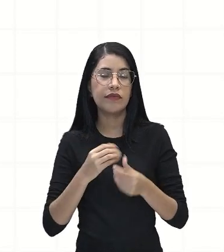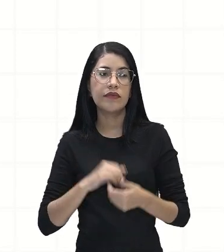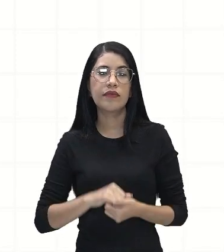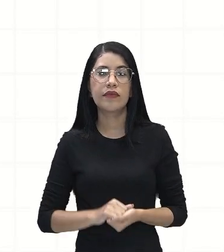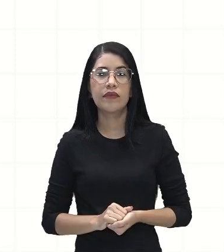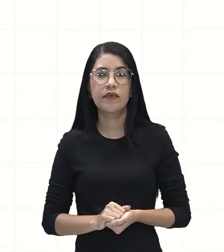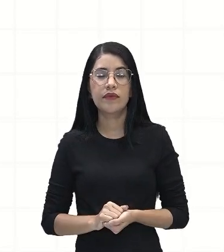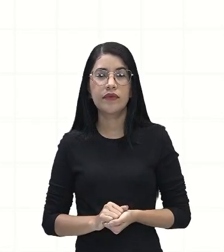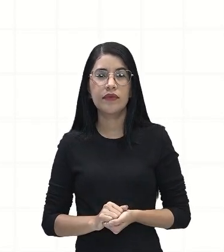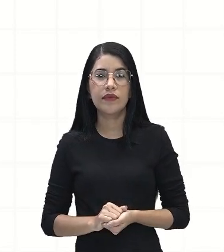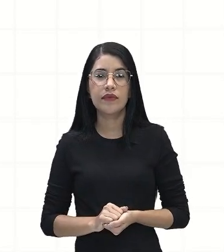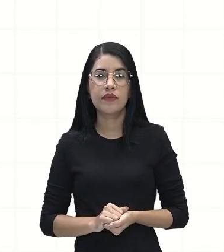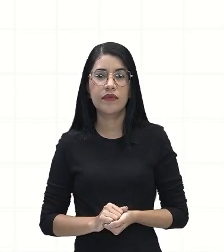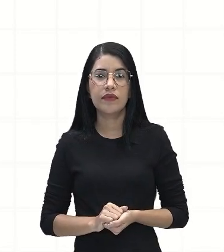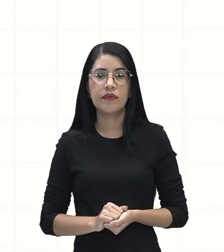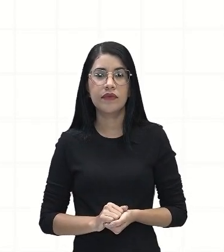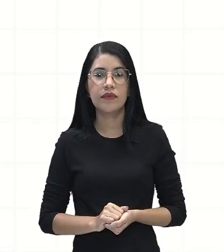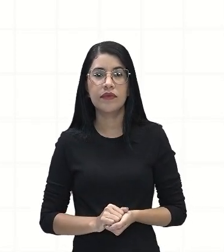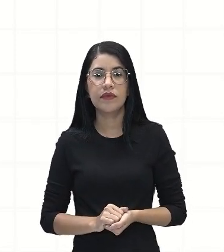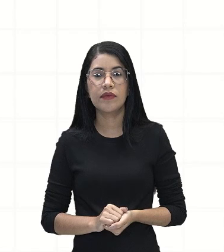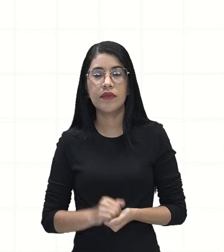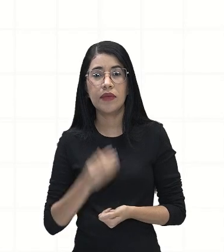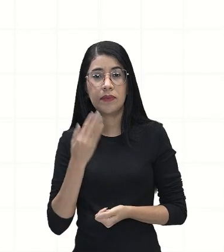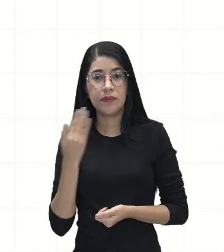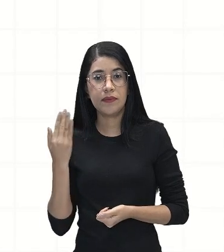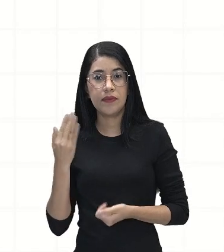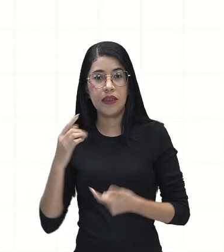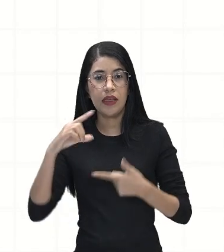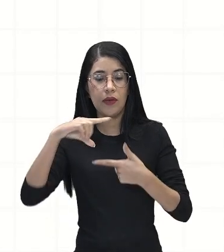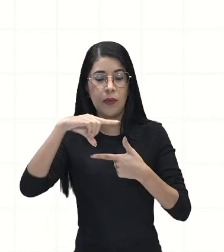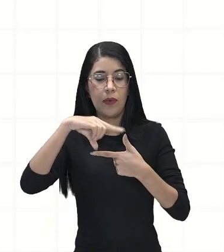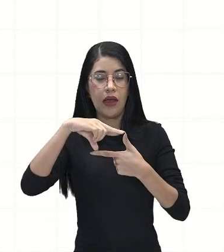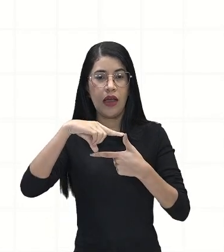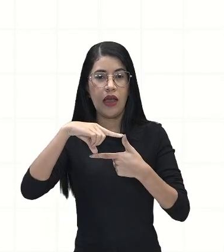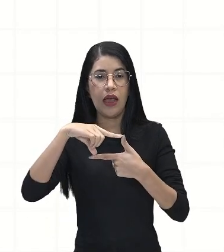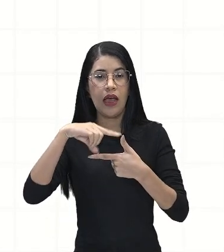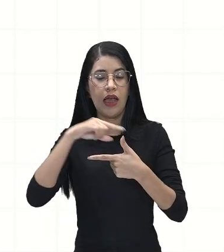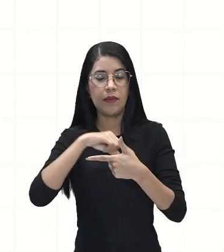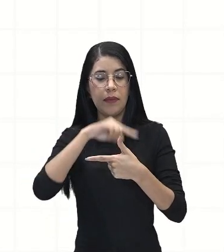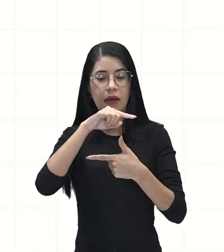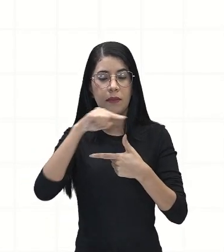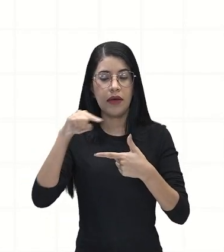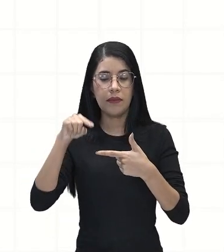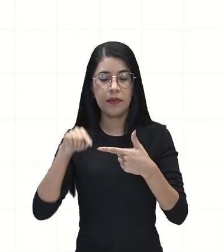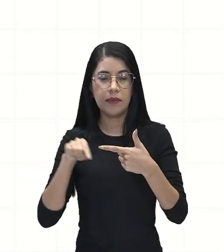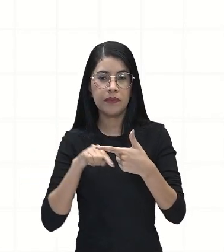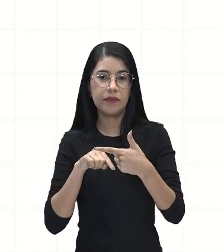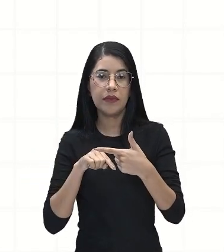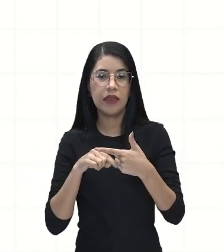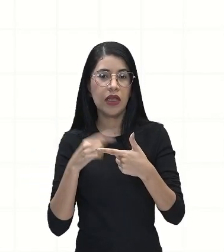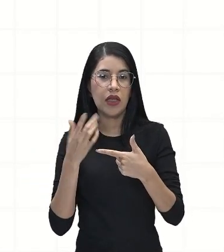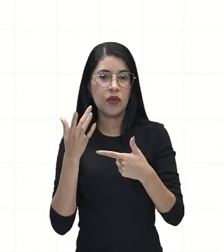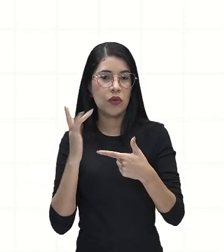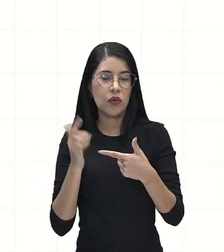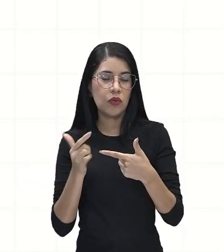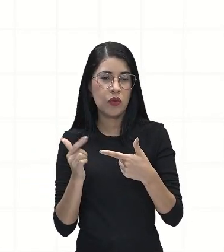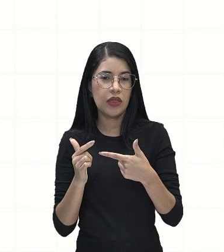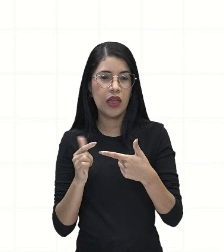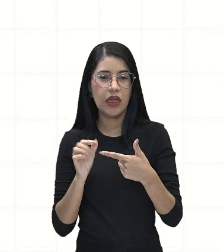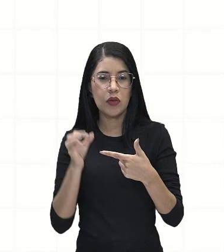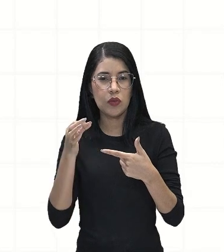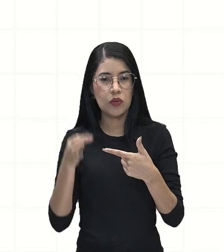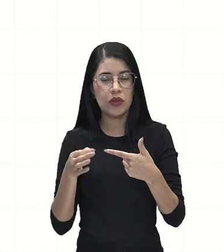só, a gente tem aqui um quadrado, né, de lado L, né? Eu não determinei medidas,